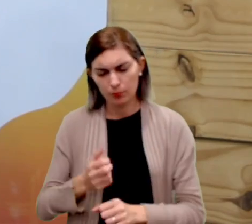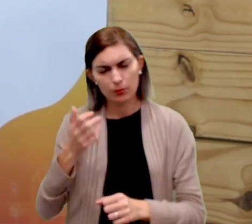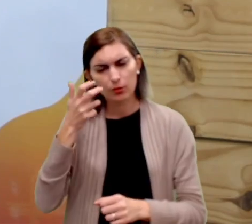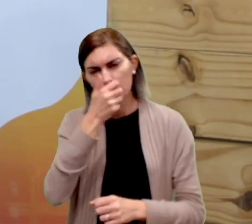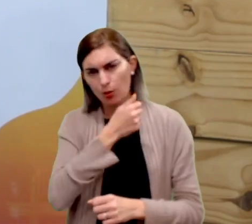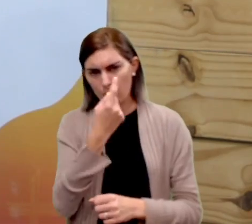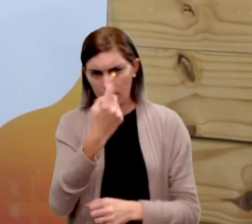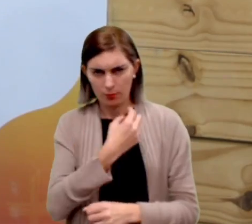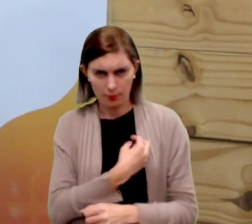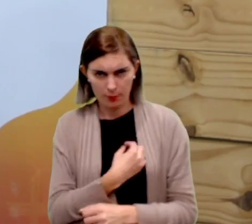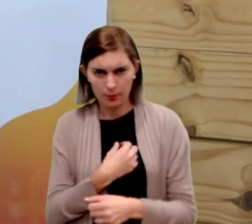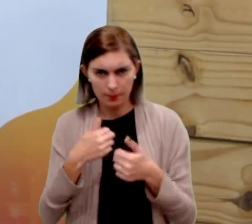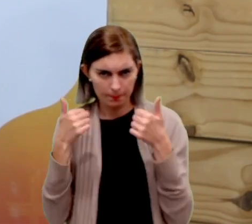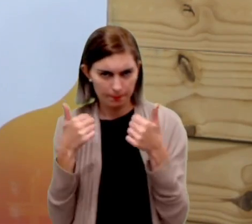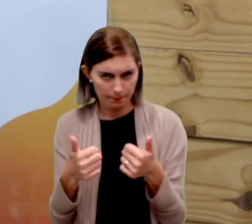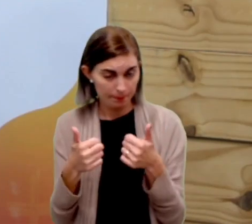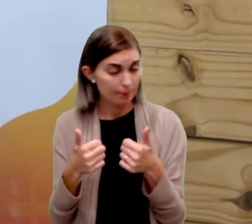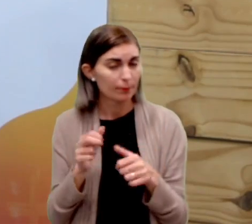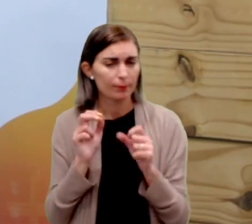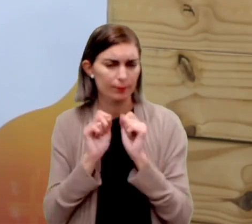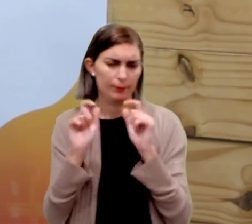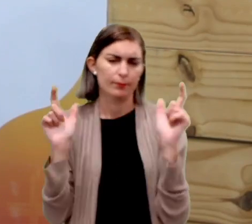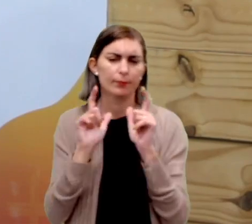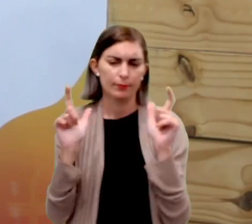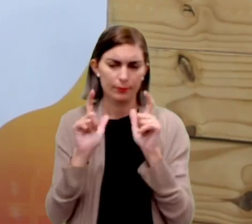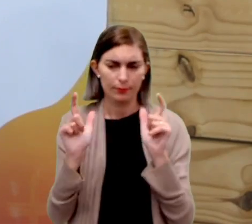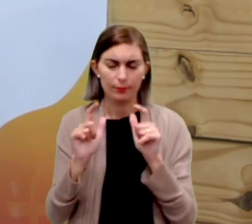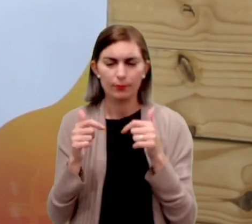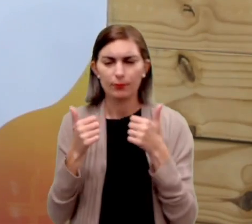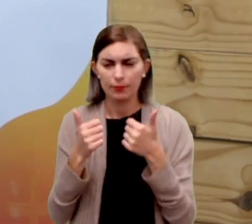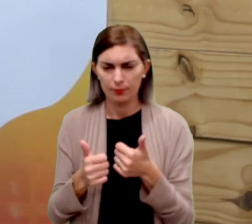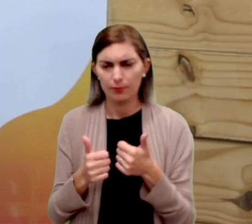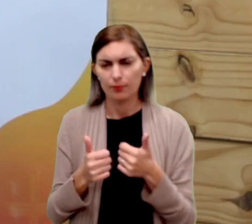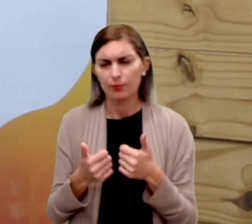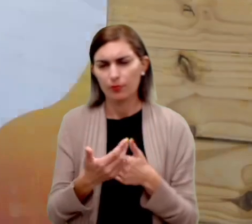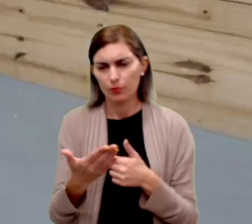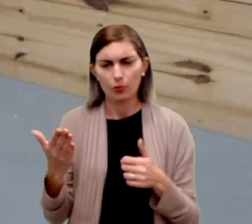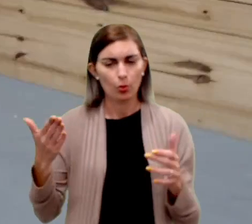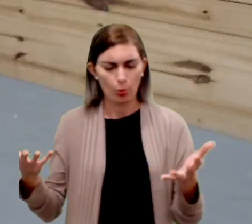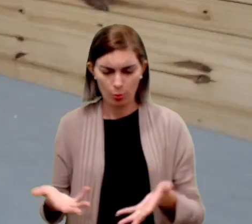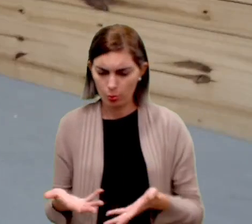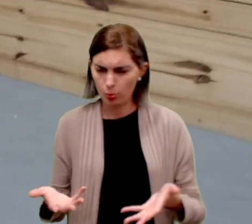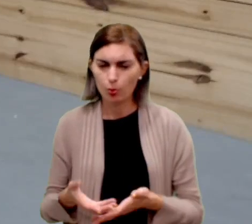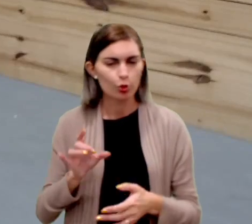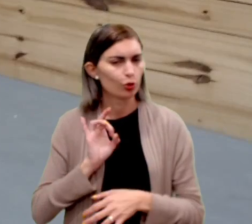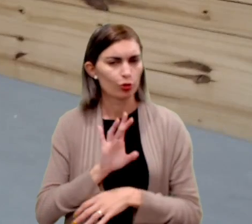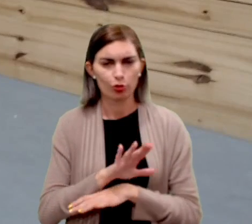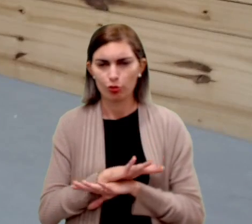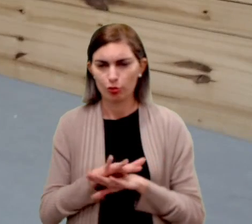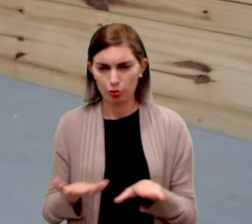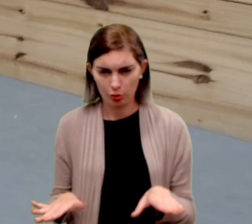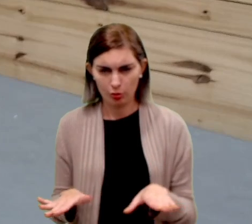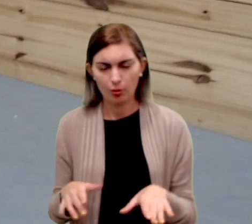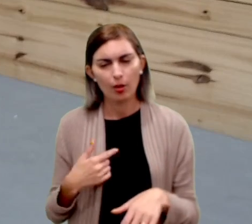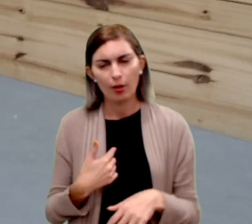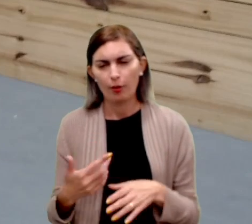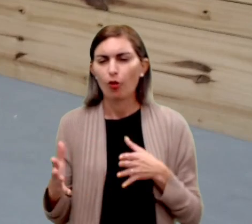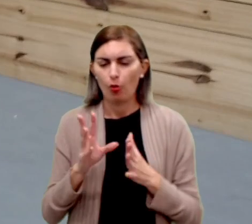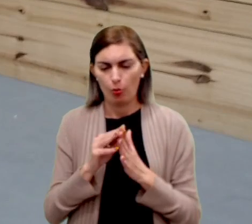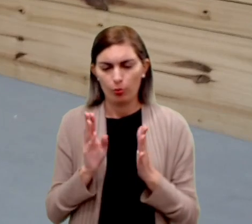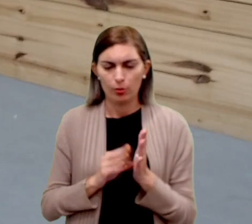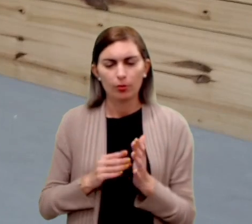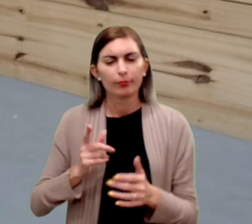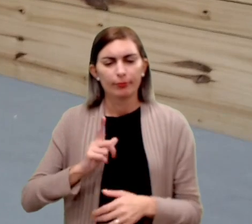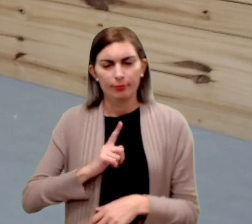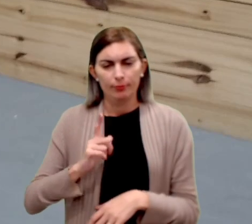vida, tá certo? Então, fique atento nessa questão, tá? Por hoje é só, tá? Esse foi o conteúdo que eu tinha para trazer